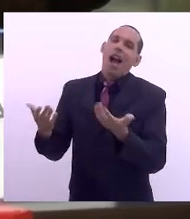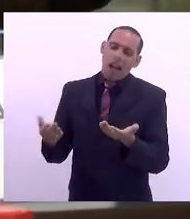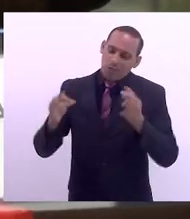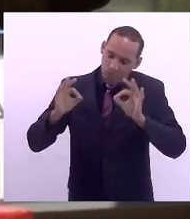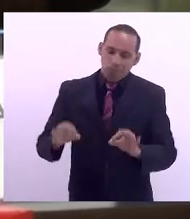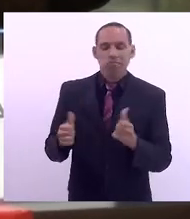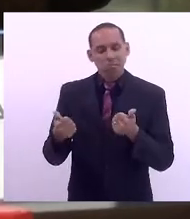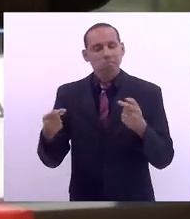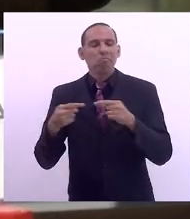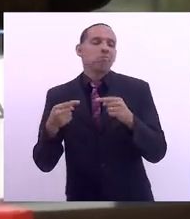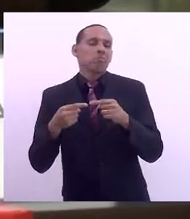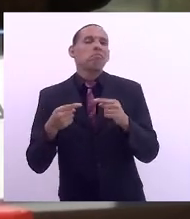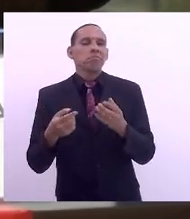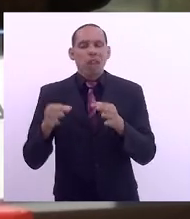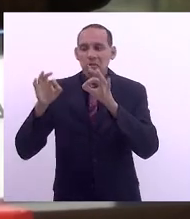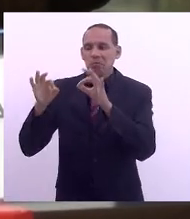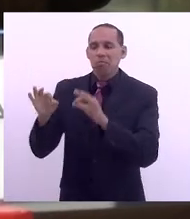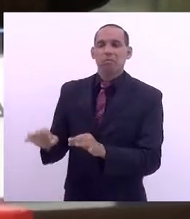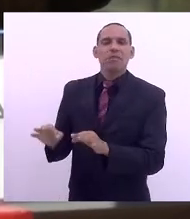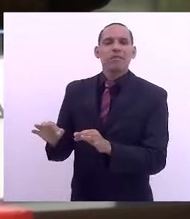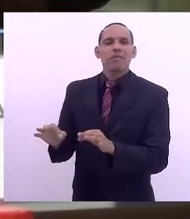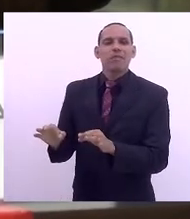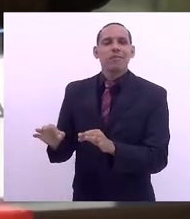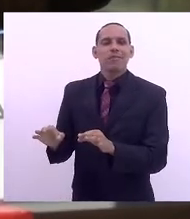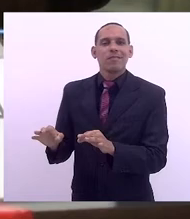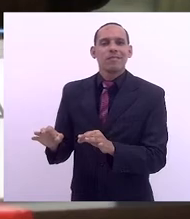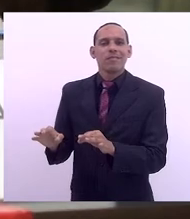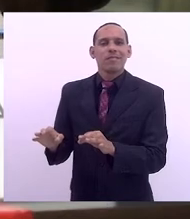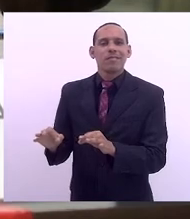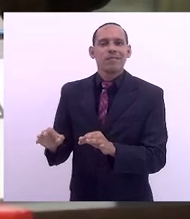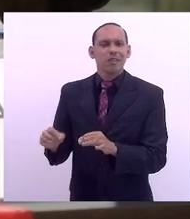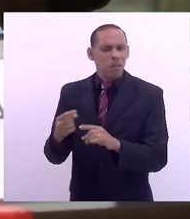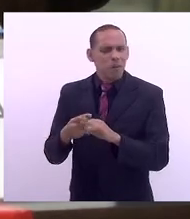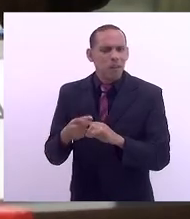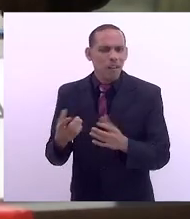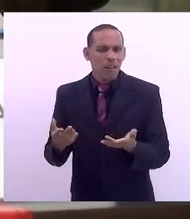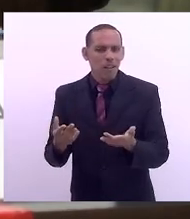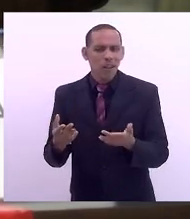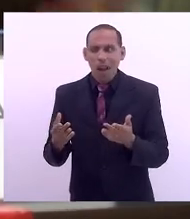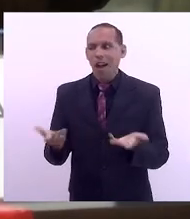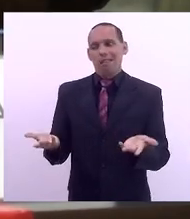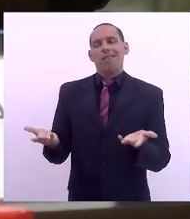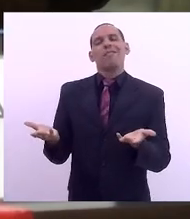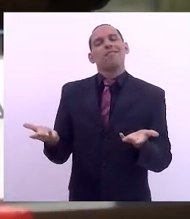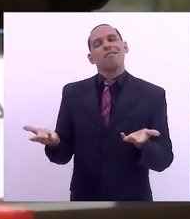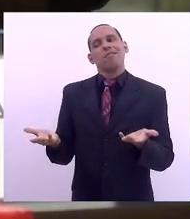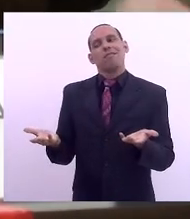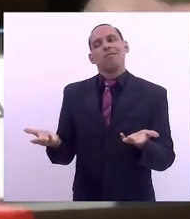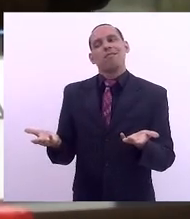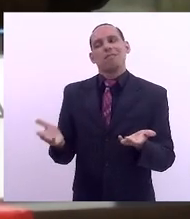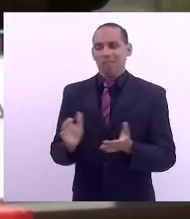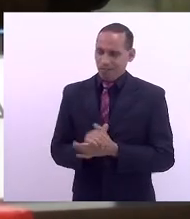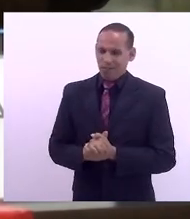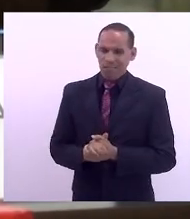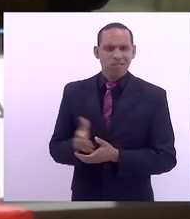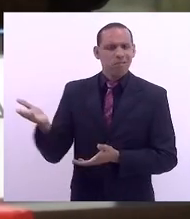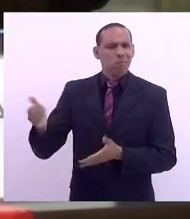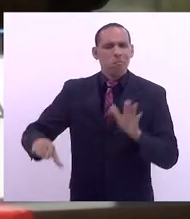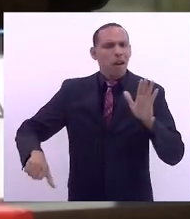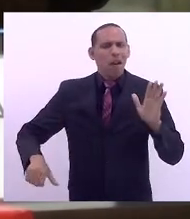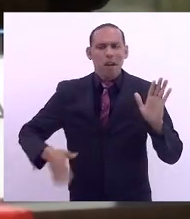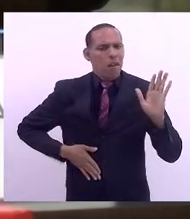justificar quando esticar o corpo. Porque vai colar. A gente vai dizer, ah, é